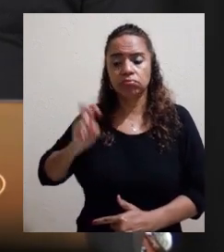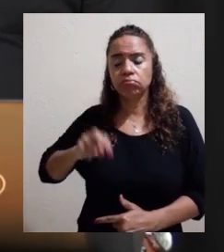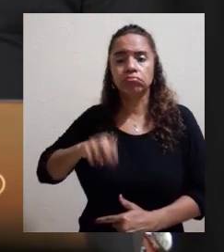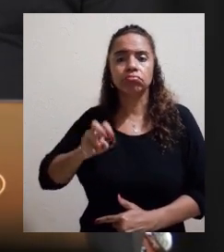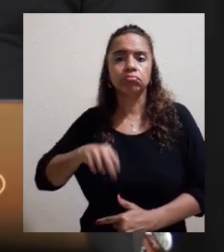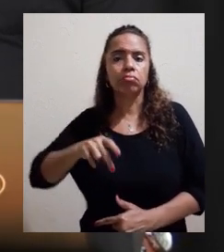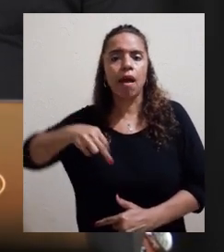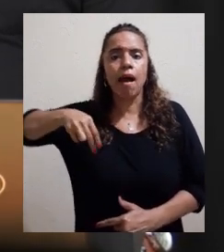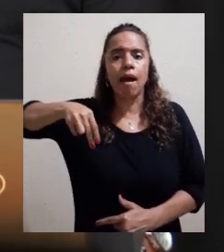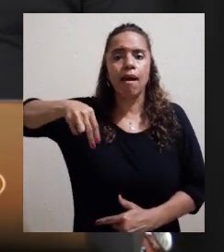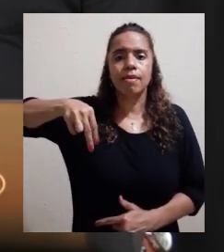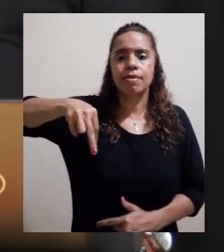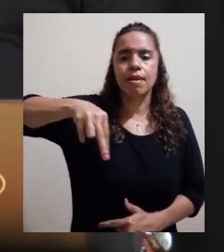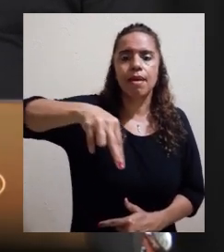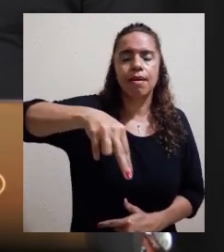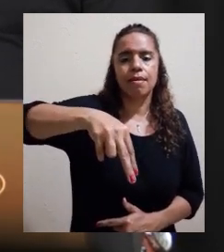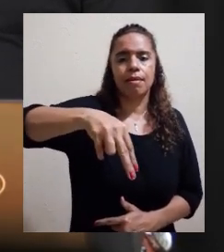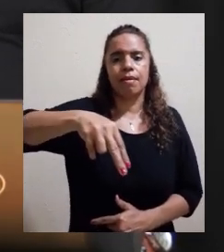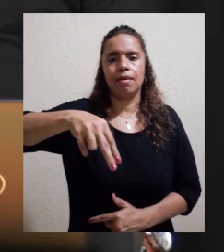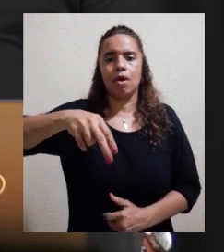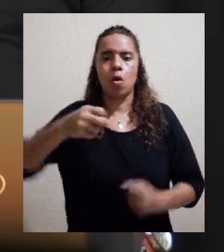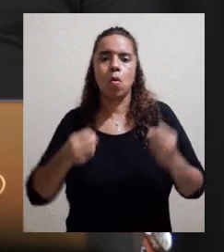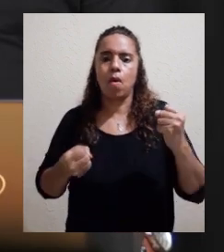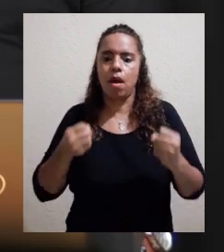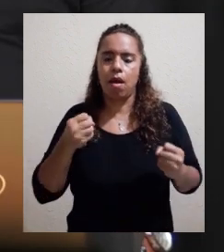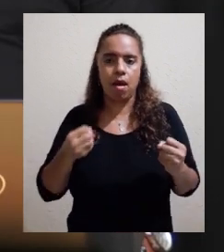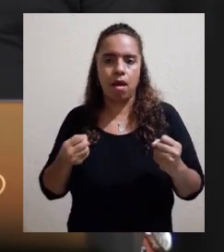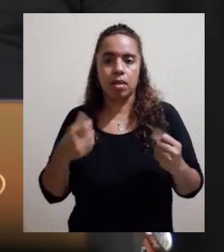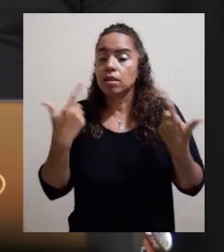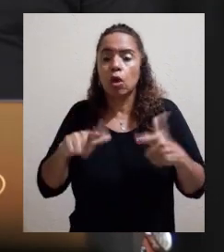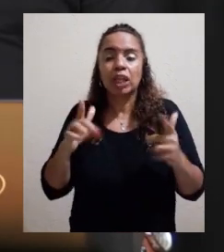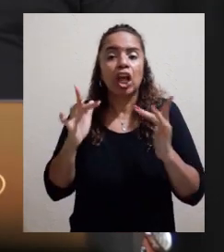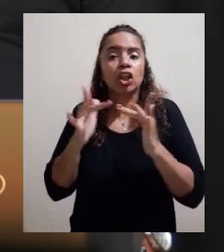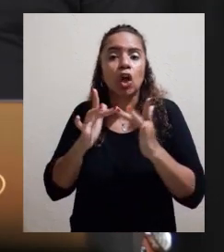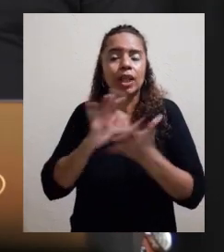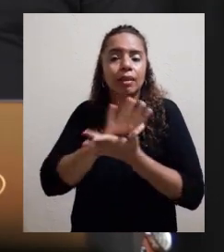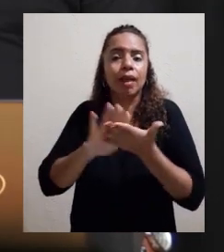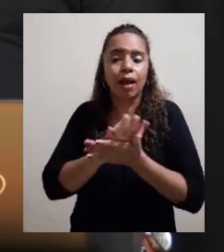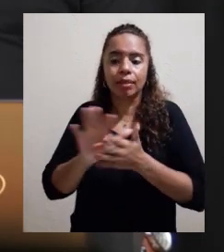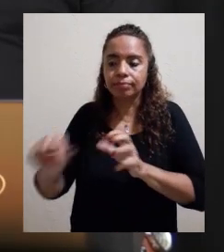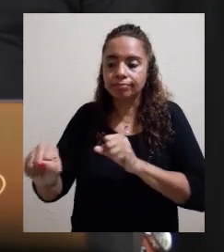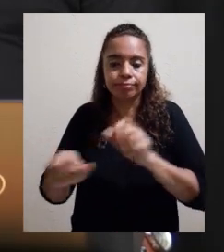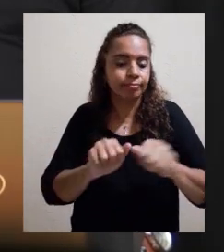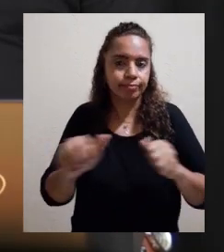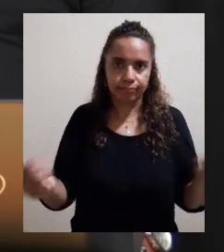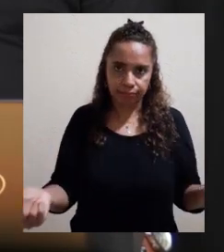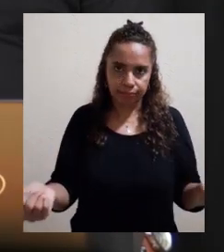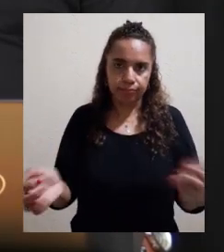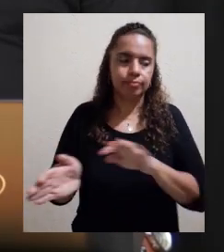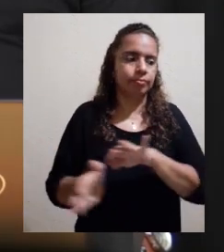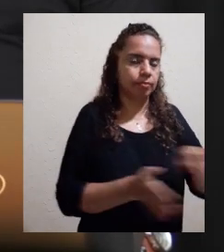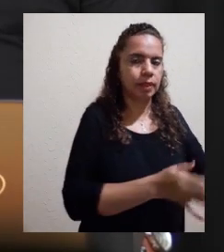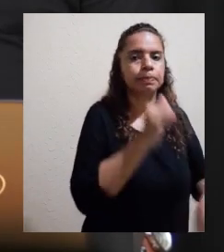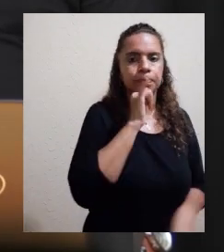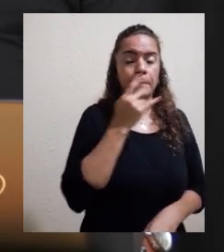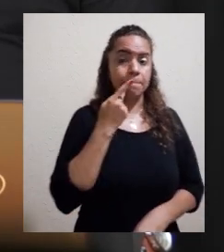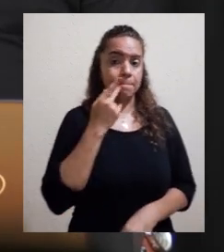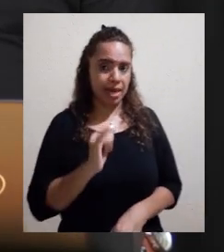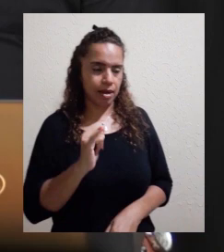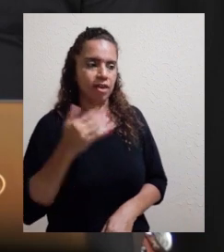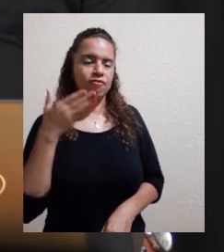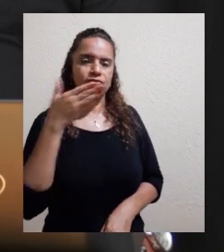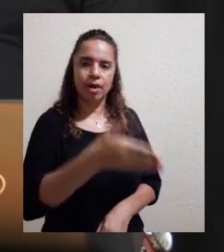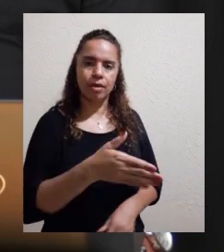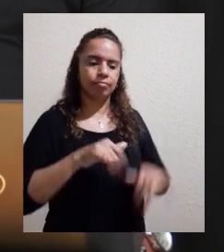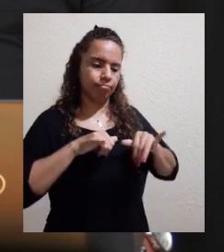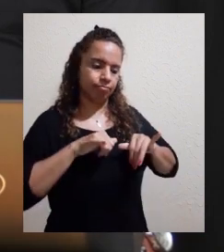caminhada, né? O meu pai estava me perguntando, meu pai gosta de fazer a feira, né, vai para um supermercado